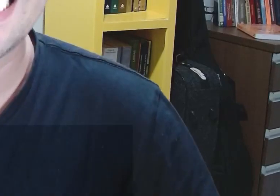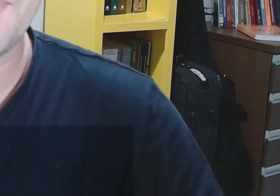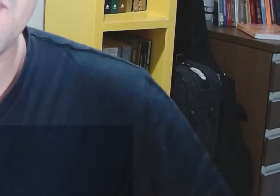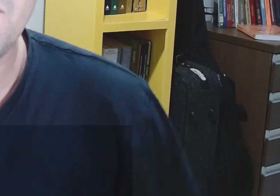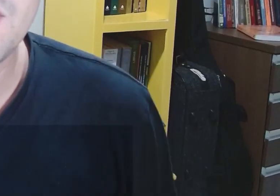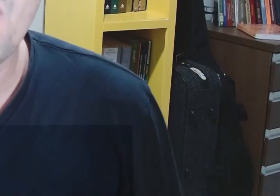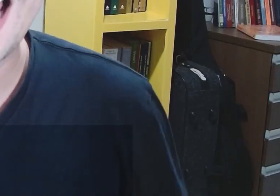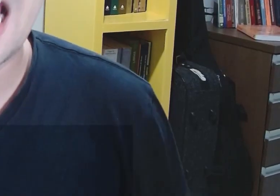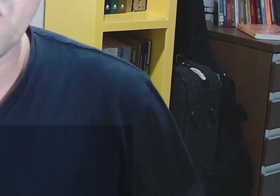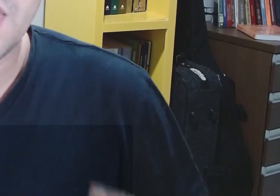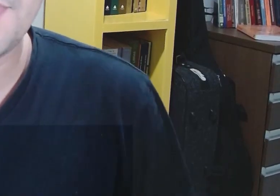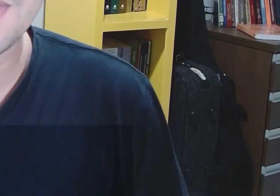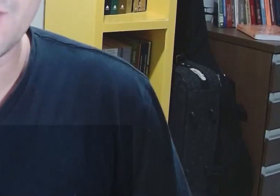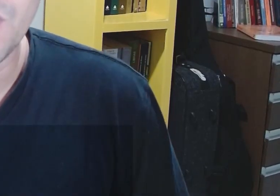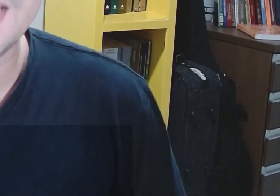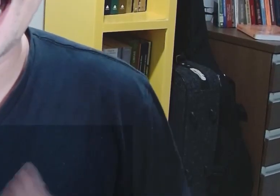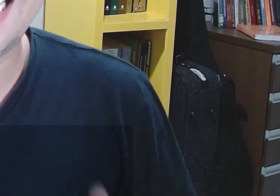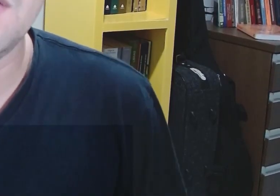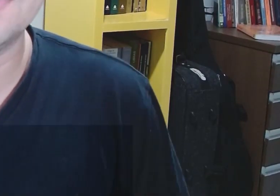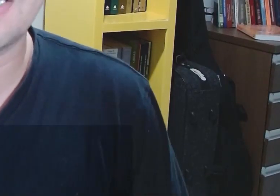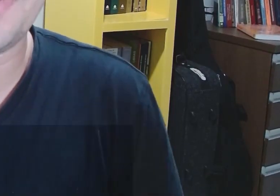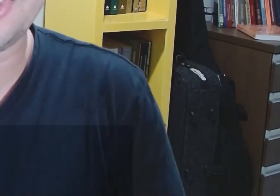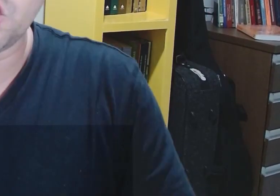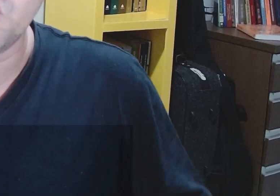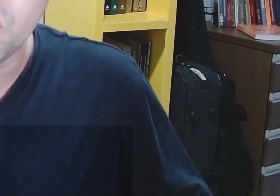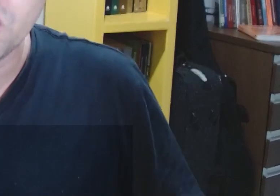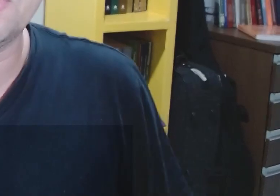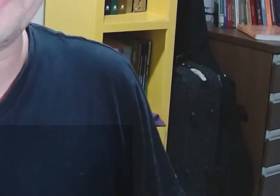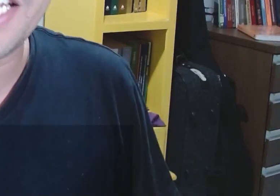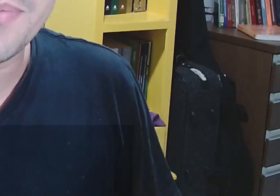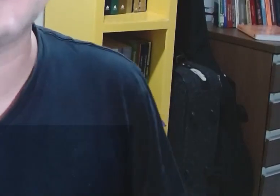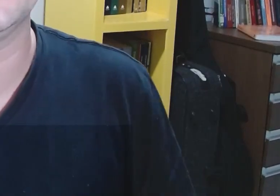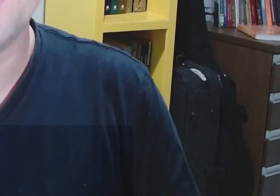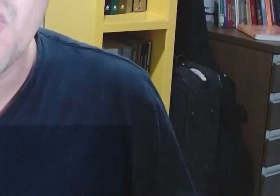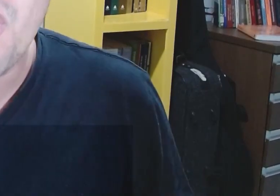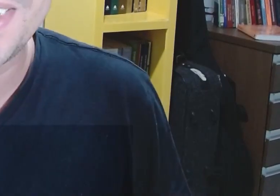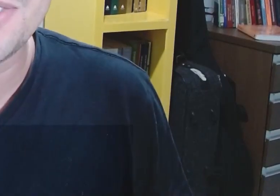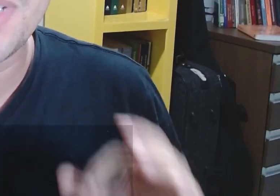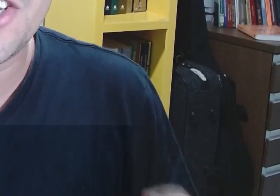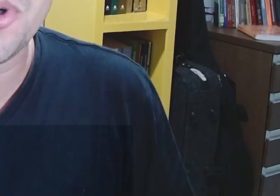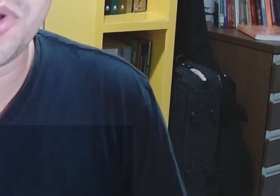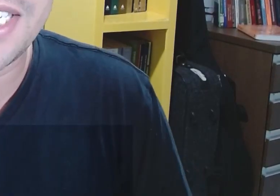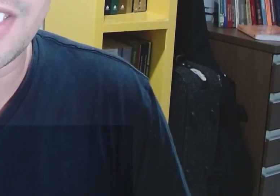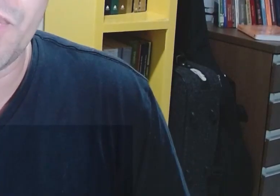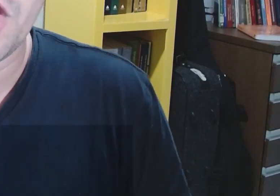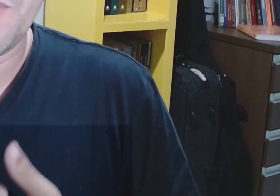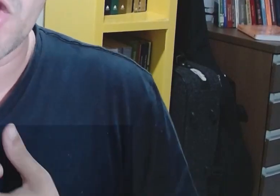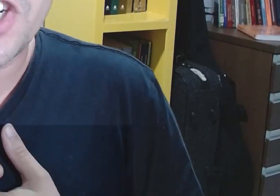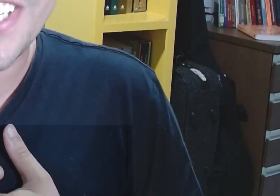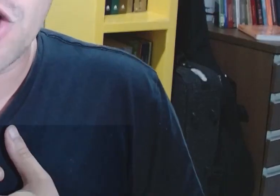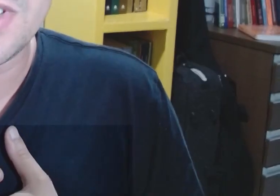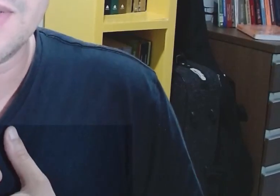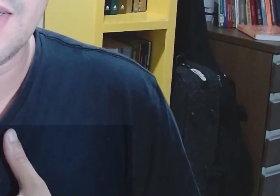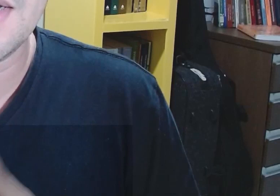Olá, seja bem-vindo ao canal Libras A2. Aqui você aprende tudo sobre Libras no contexto religioso cristão. Meu